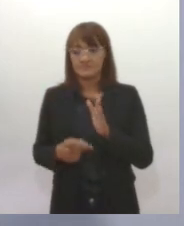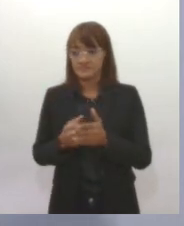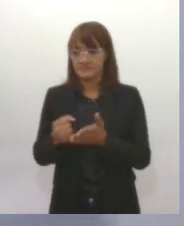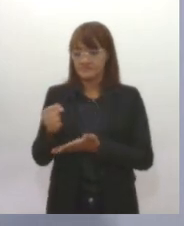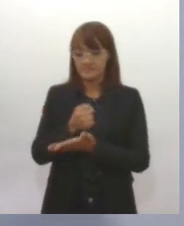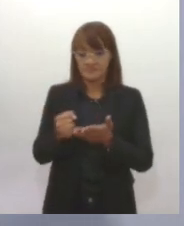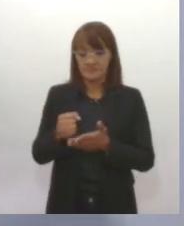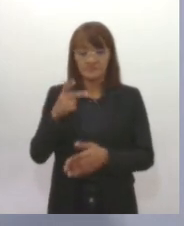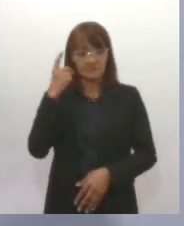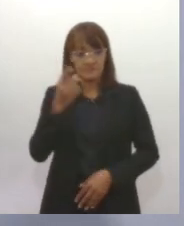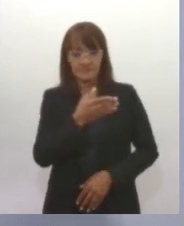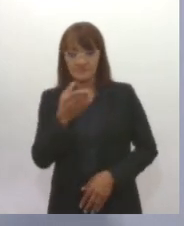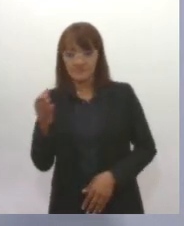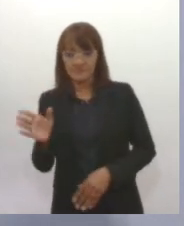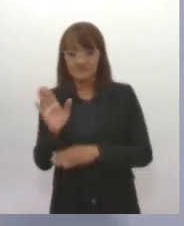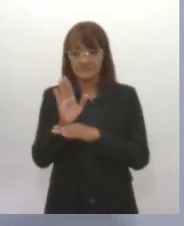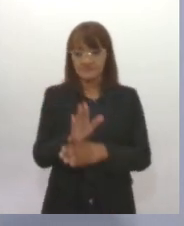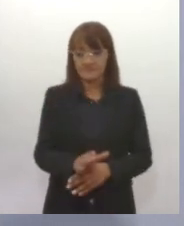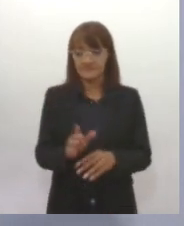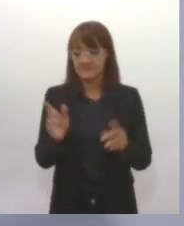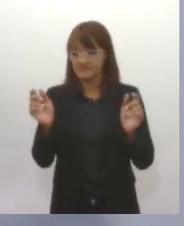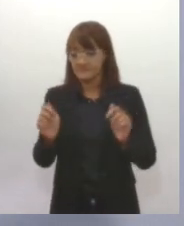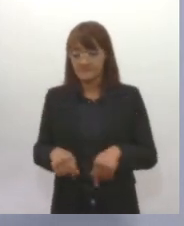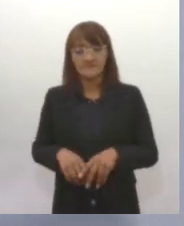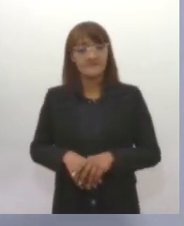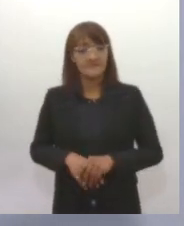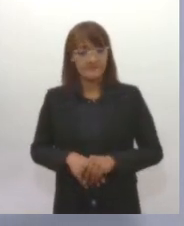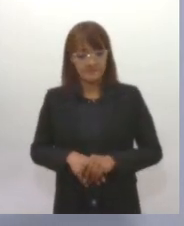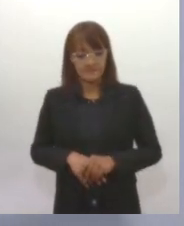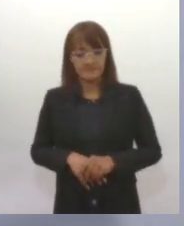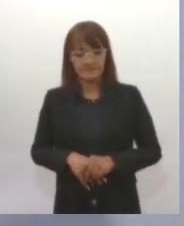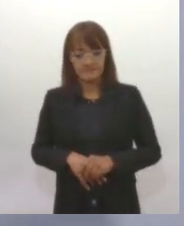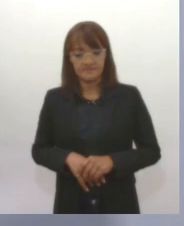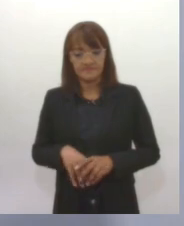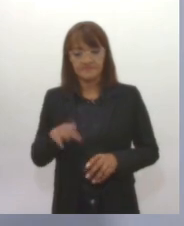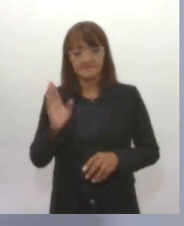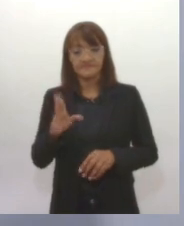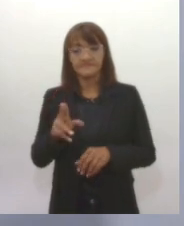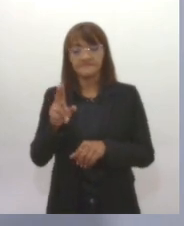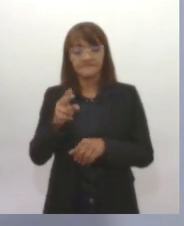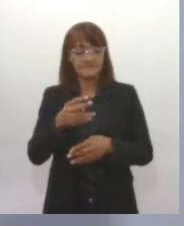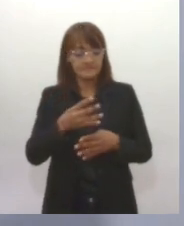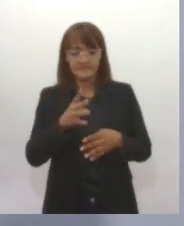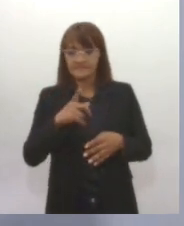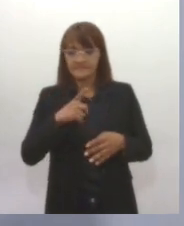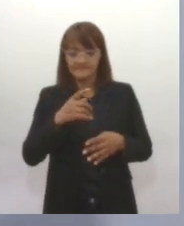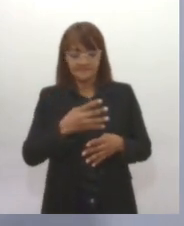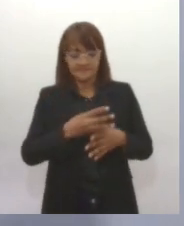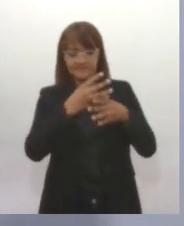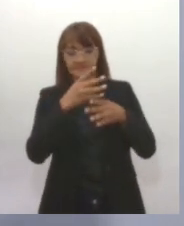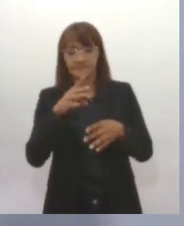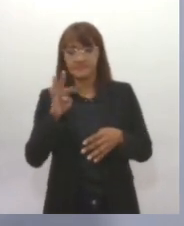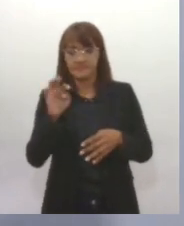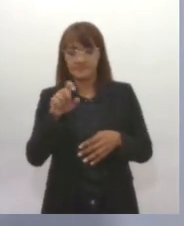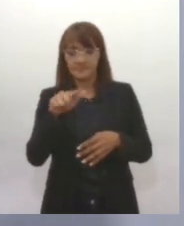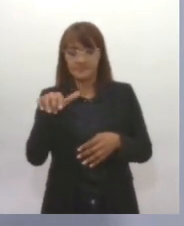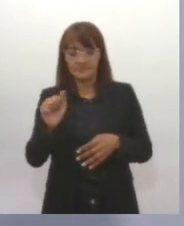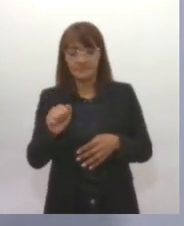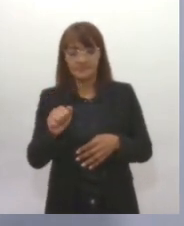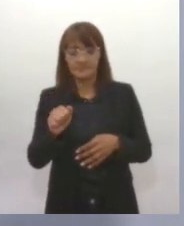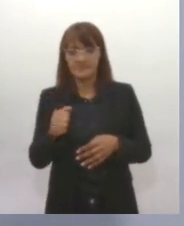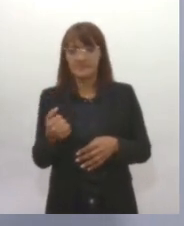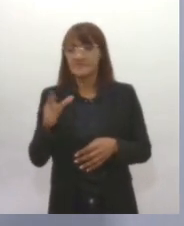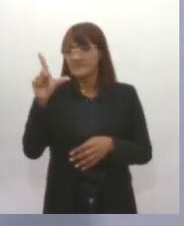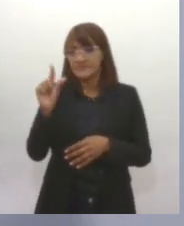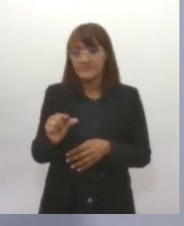quantia para a construção dessa tela de proteção. Não é coisa de outro mundo, não tem valores astronômicos. O governo, se quiser, faz